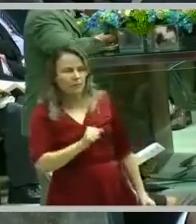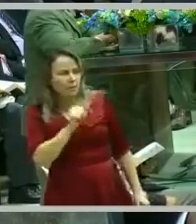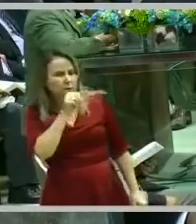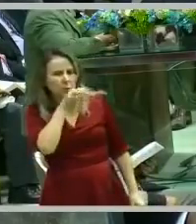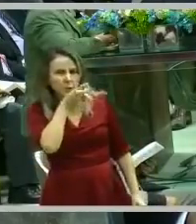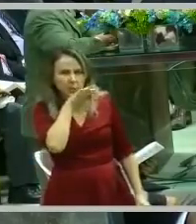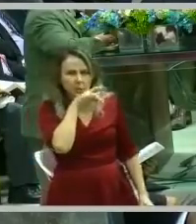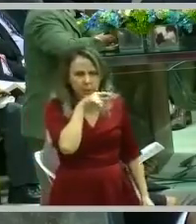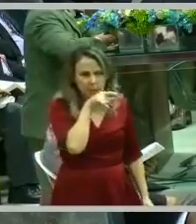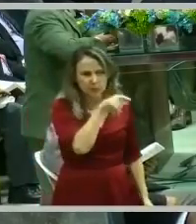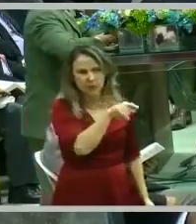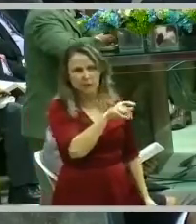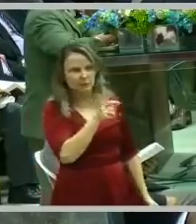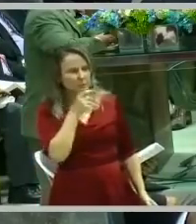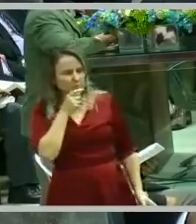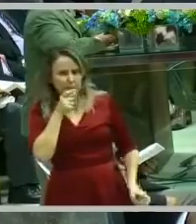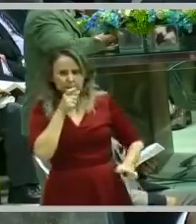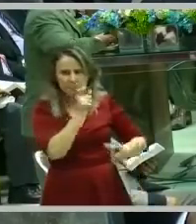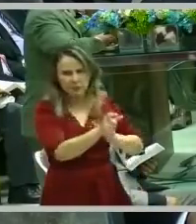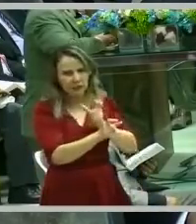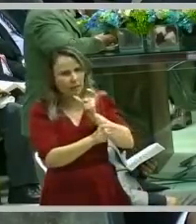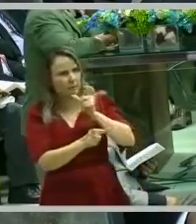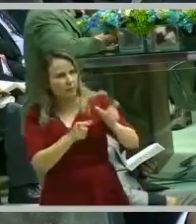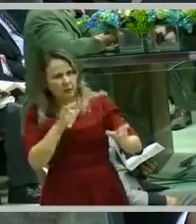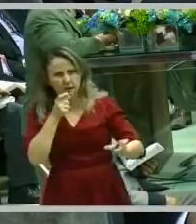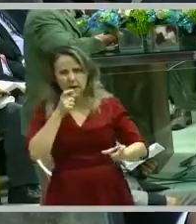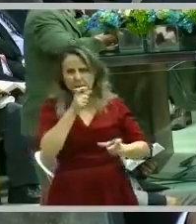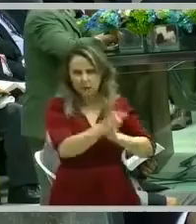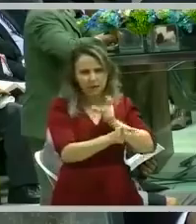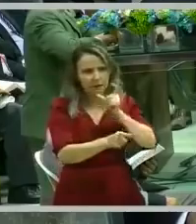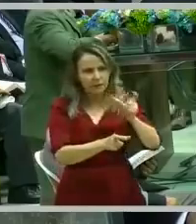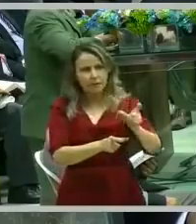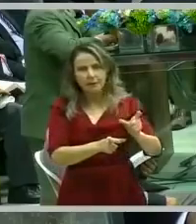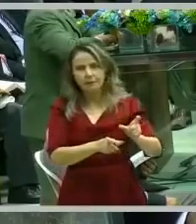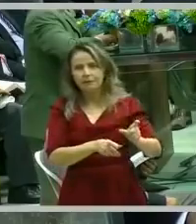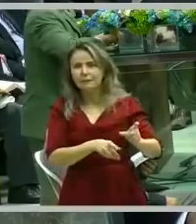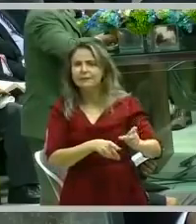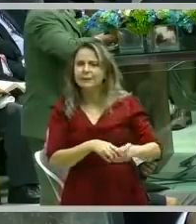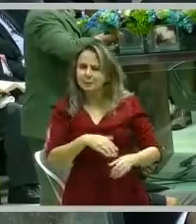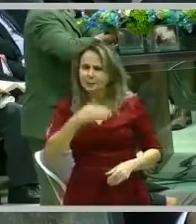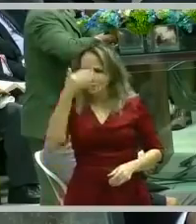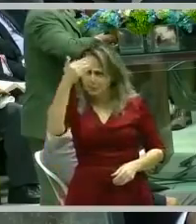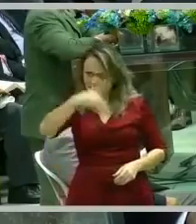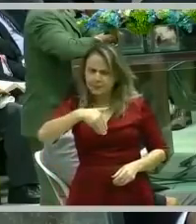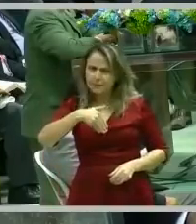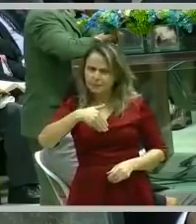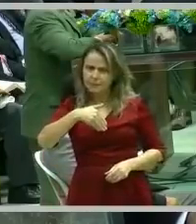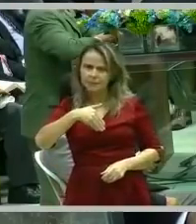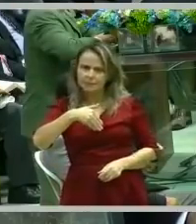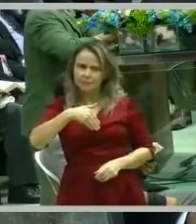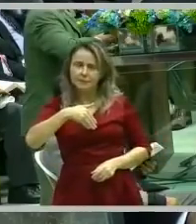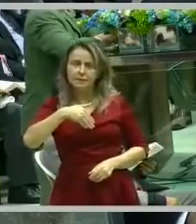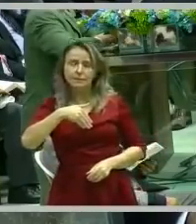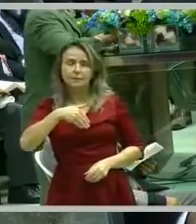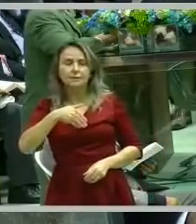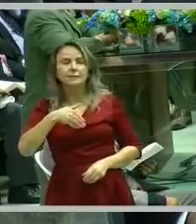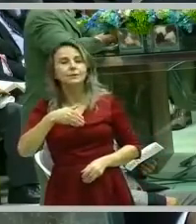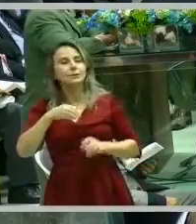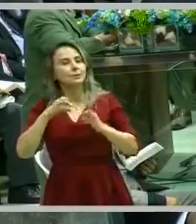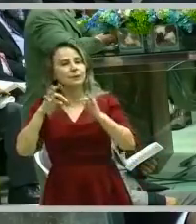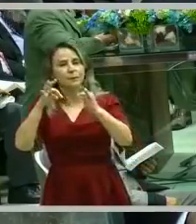não presta, você não vale nada. Irmão, aquilo ali é uma prova. Todo mundo ungido por